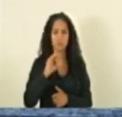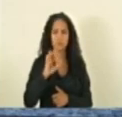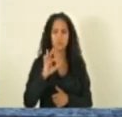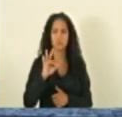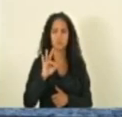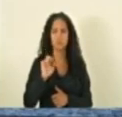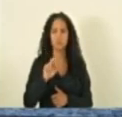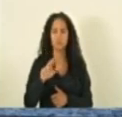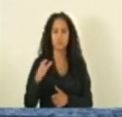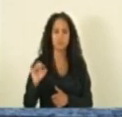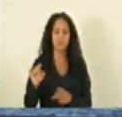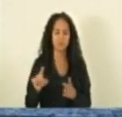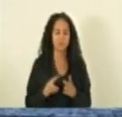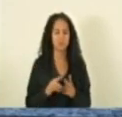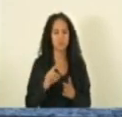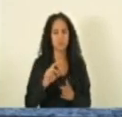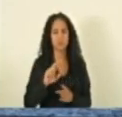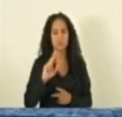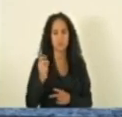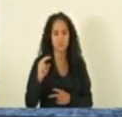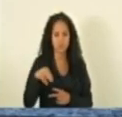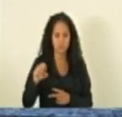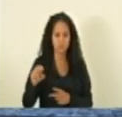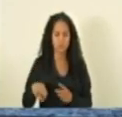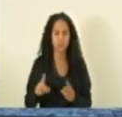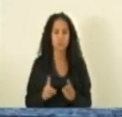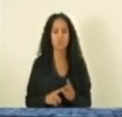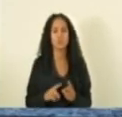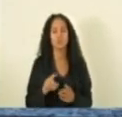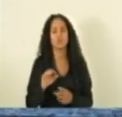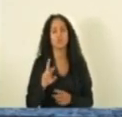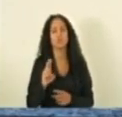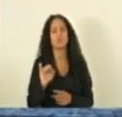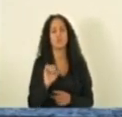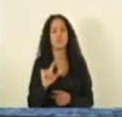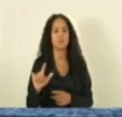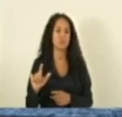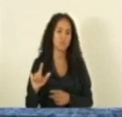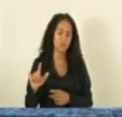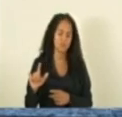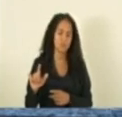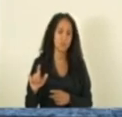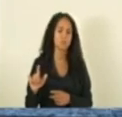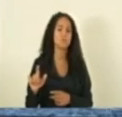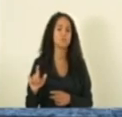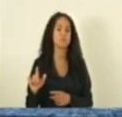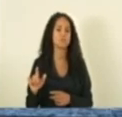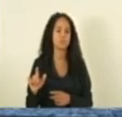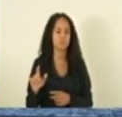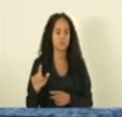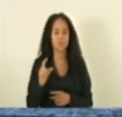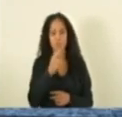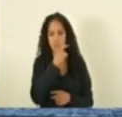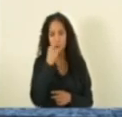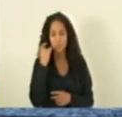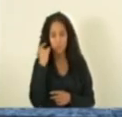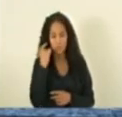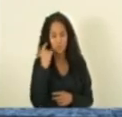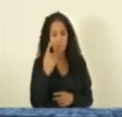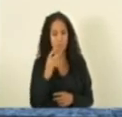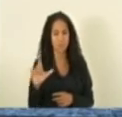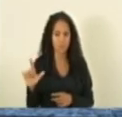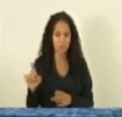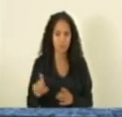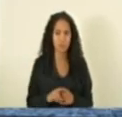PP, deputado Hudson Leal, do Republicanos, deputado Rafael Favato, Patriotas, deputado Capitão Assunção,